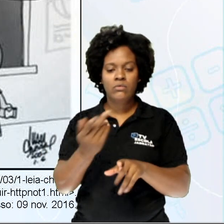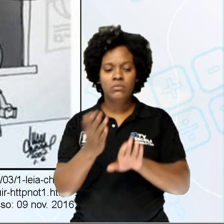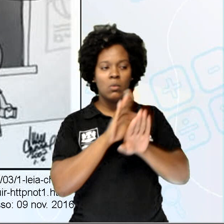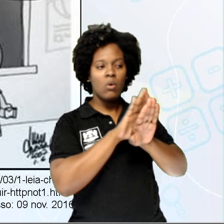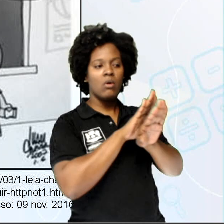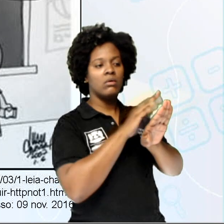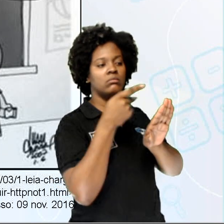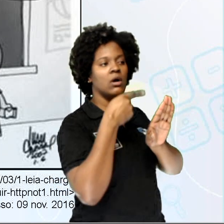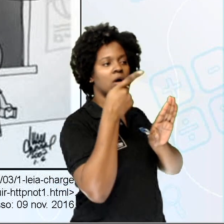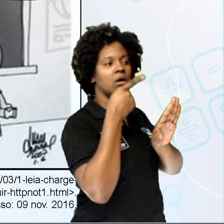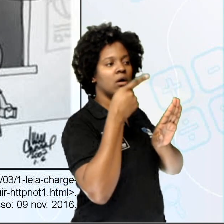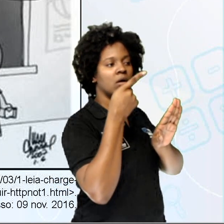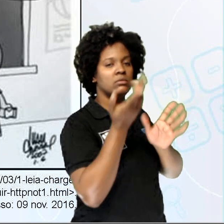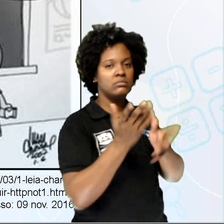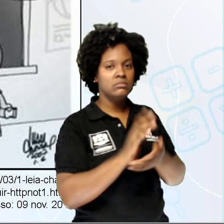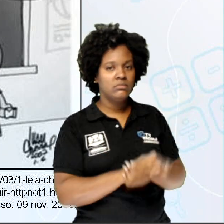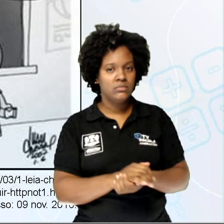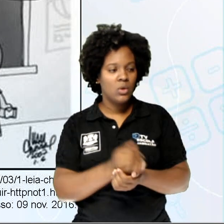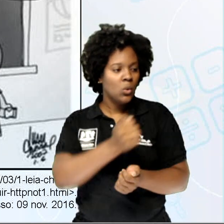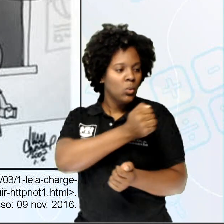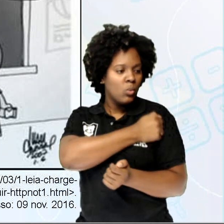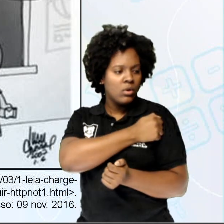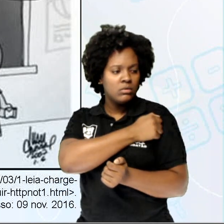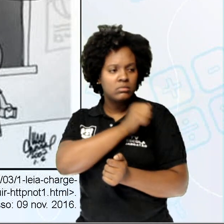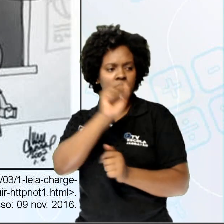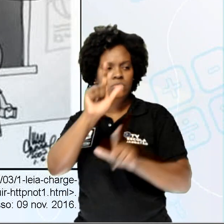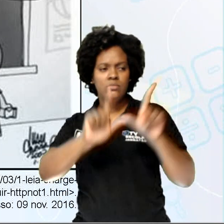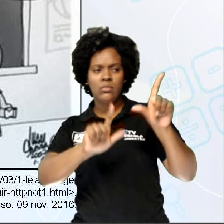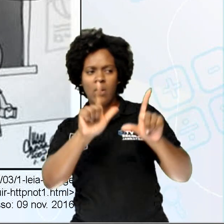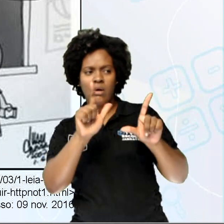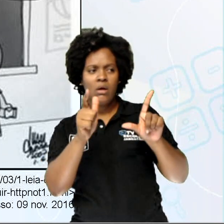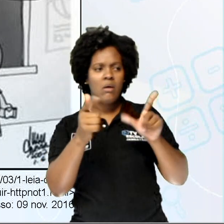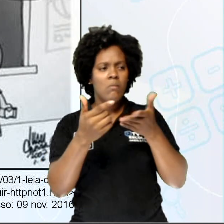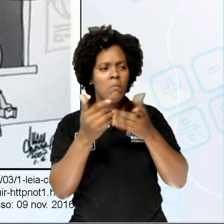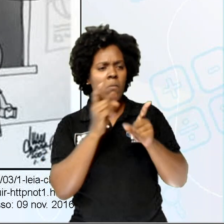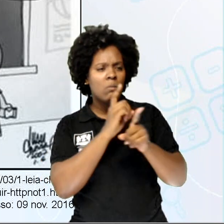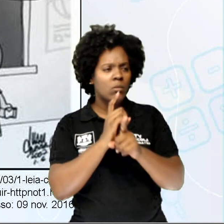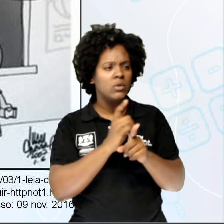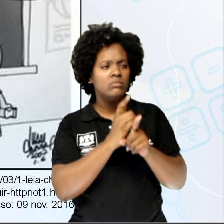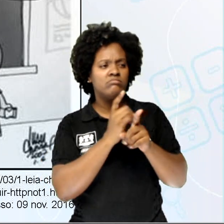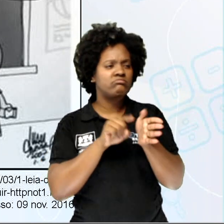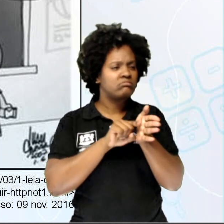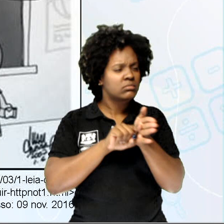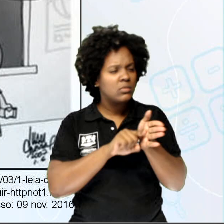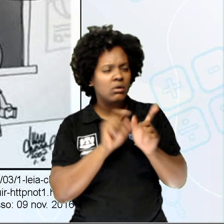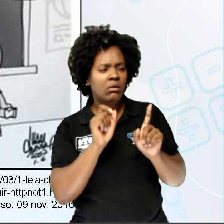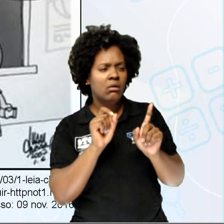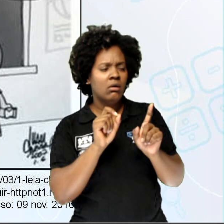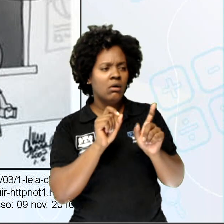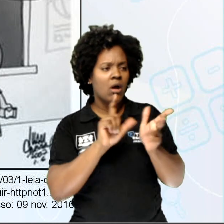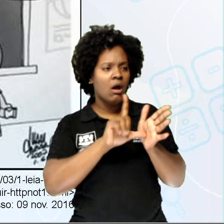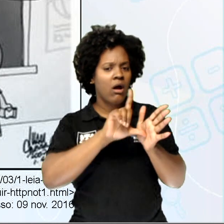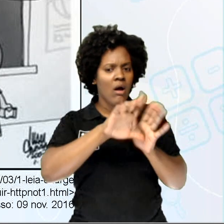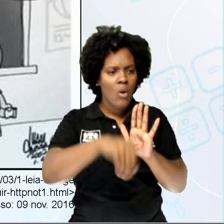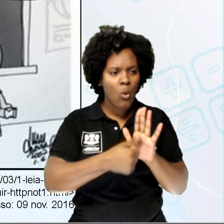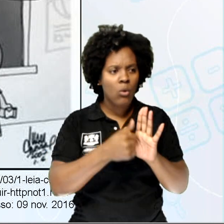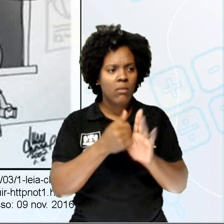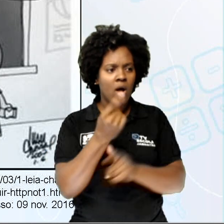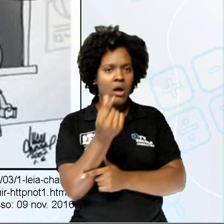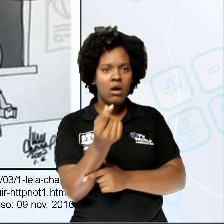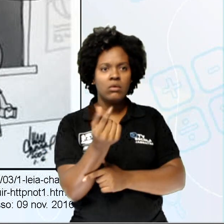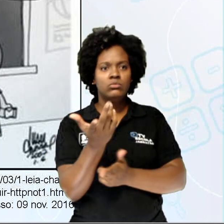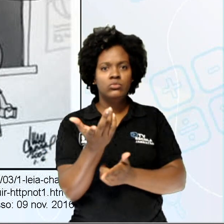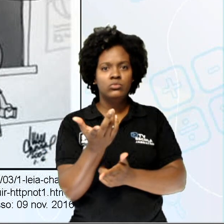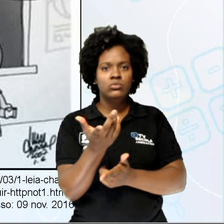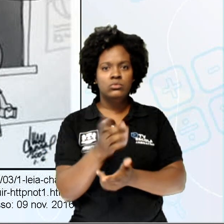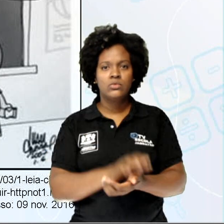aluno. Enquanto o aluno, já no quadro, procurando por alguma coisa, diz a professora, roubaram o giz, professora.